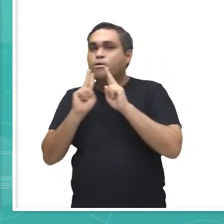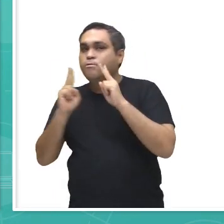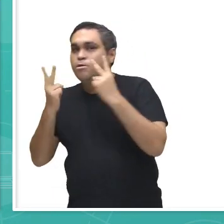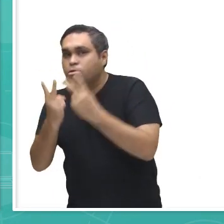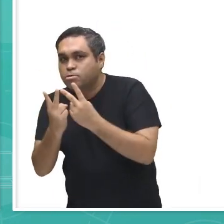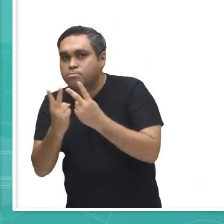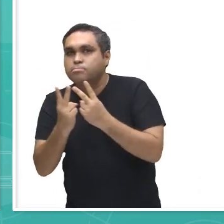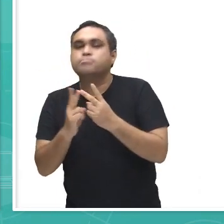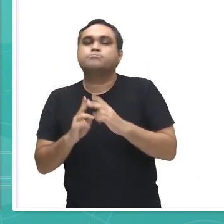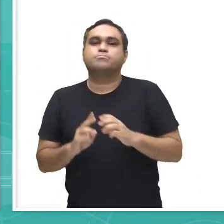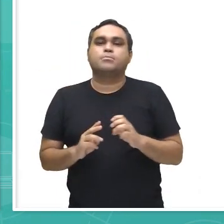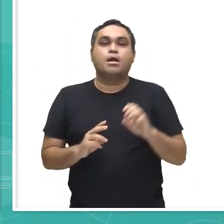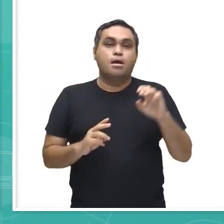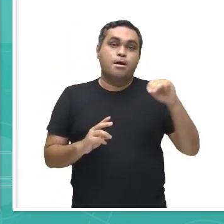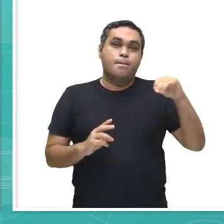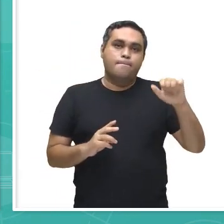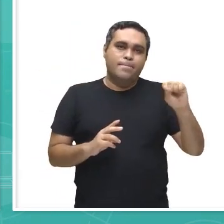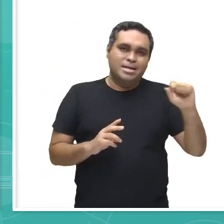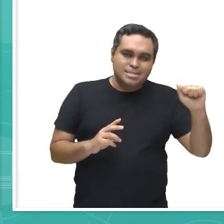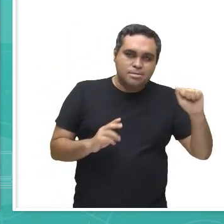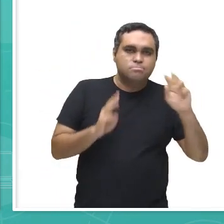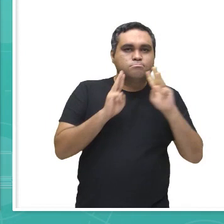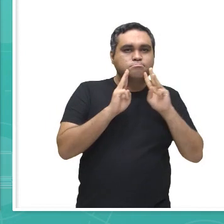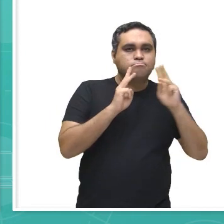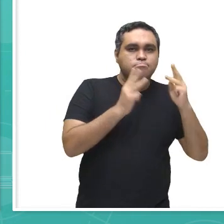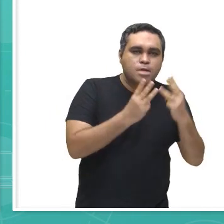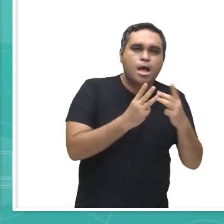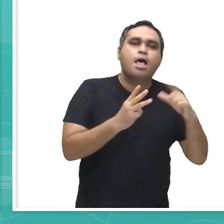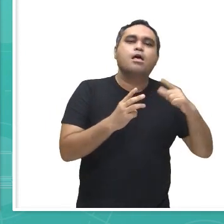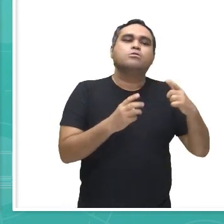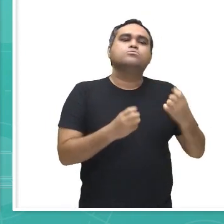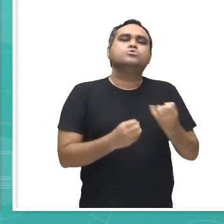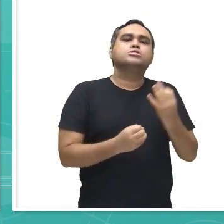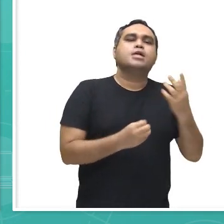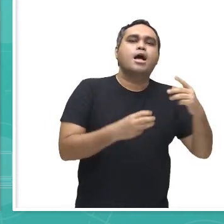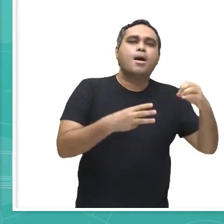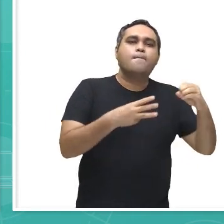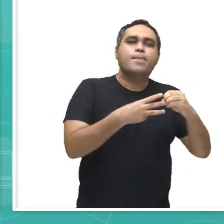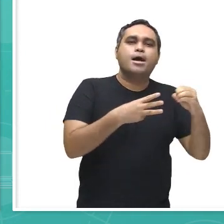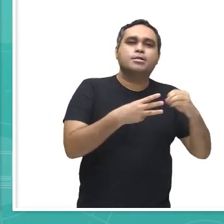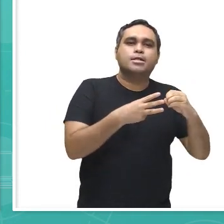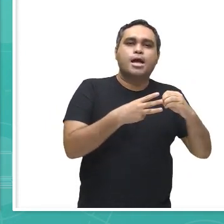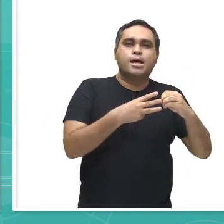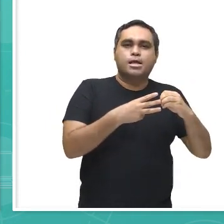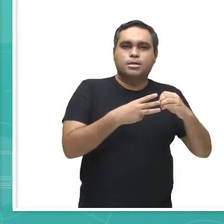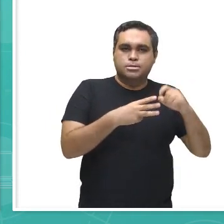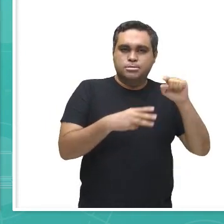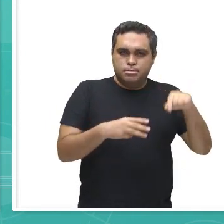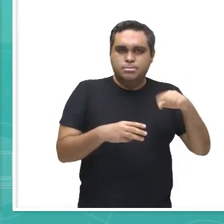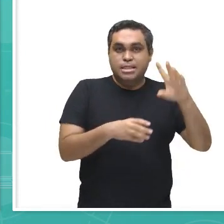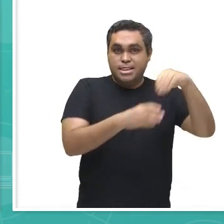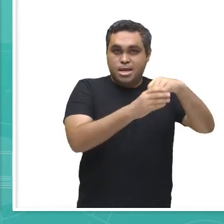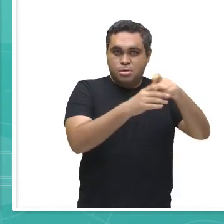a quantidade de matéria em um corpo e volume é o espaço ocupado por essa matéria.